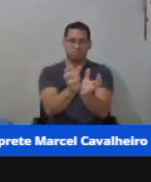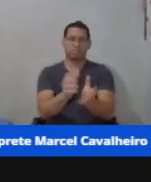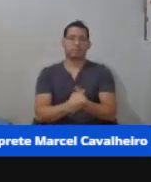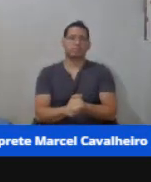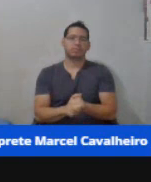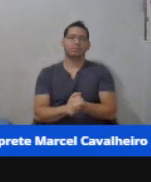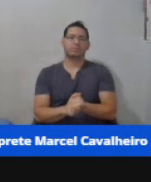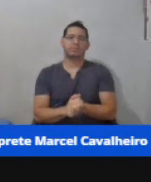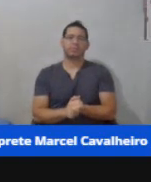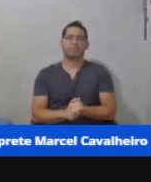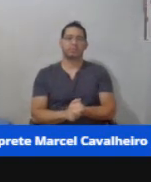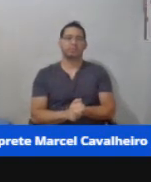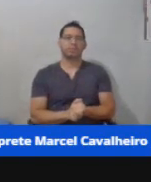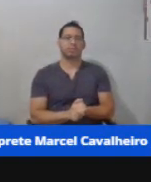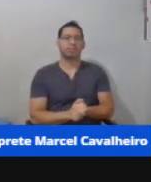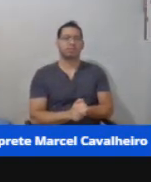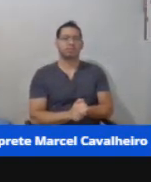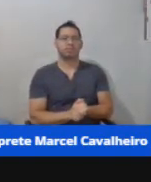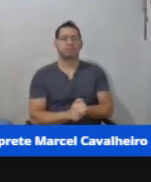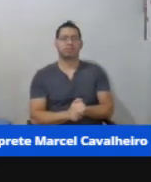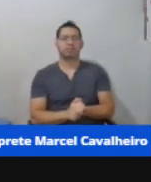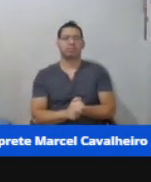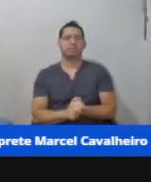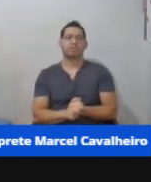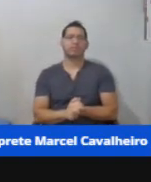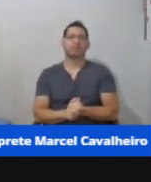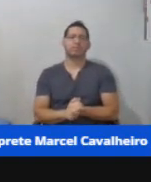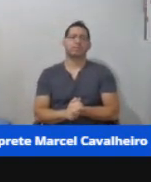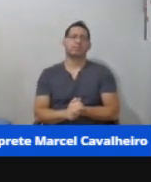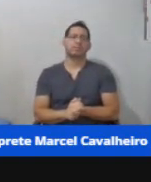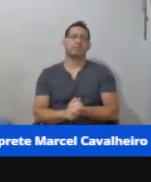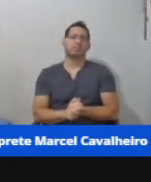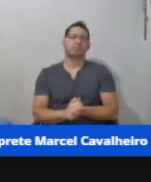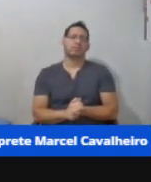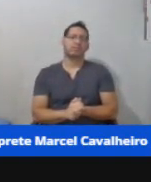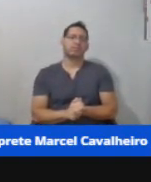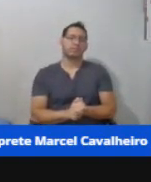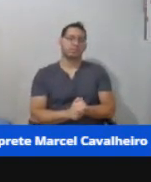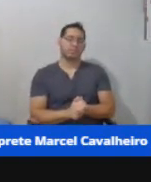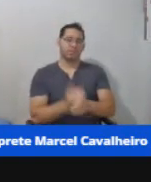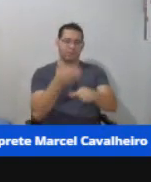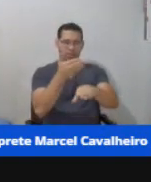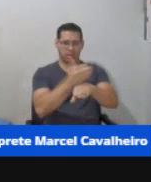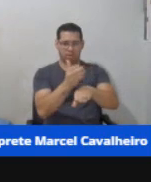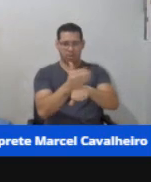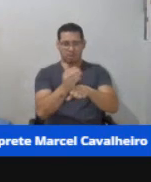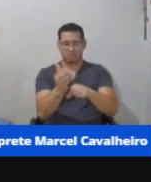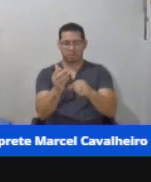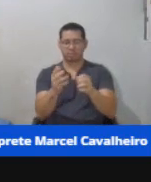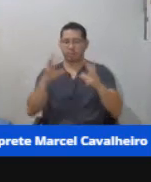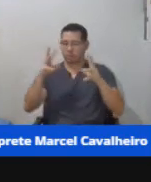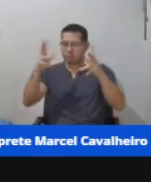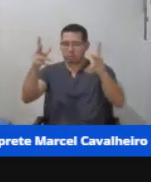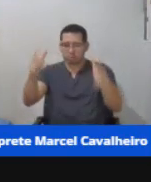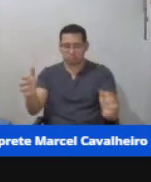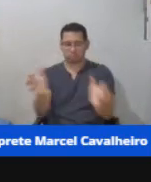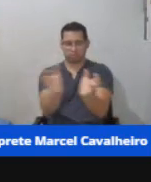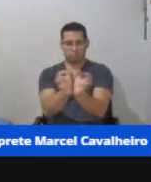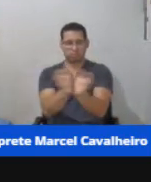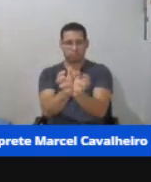Dessarte, a indicação das habilidades no denominado todos os campos de atuação